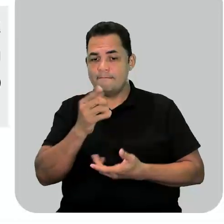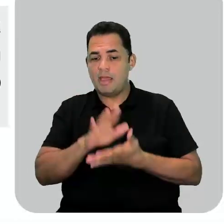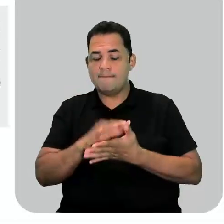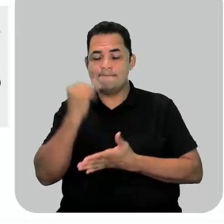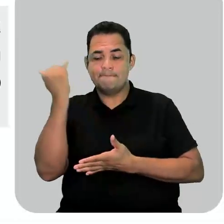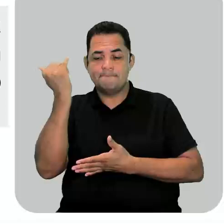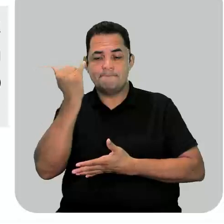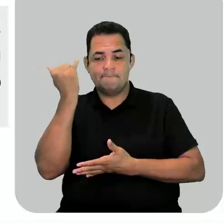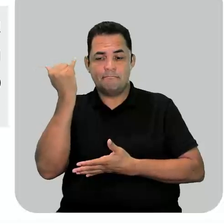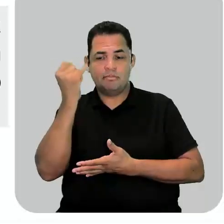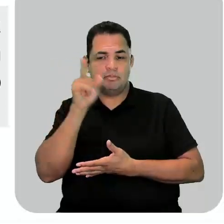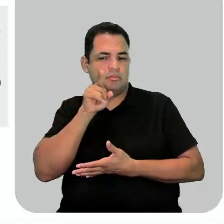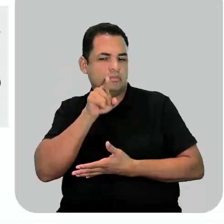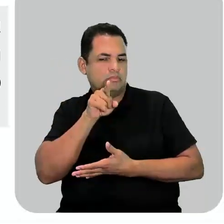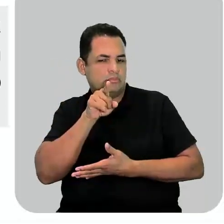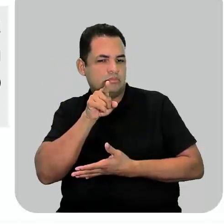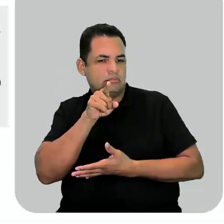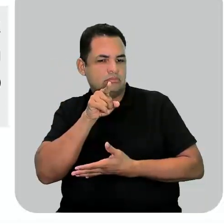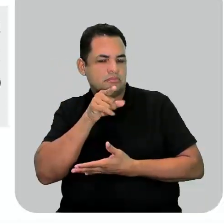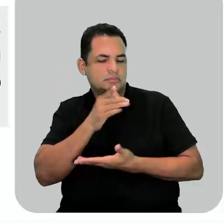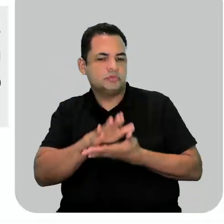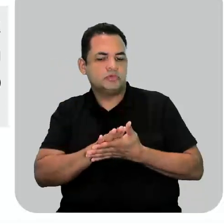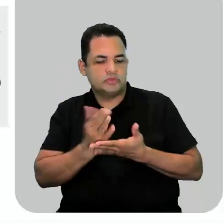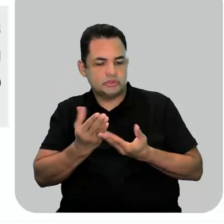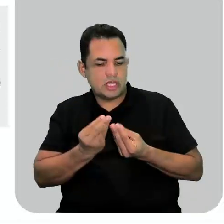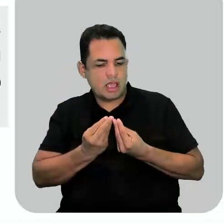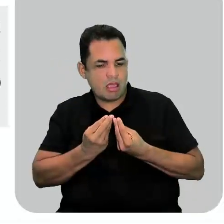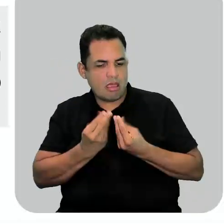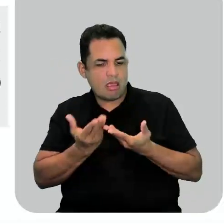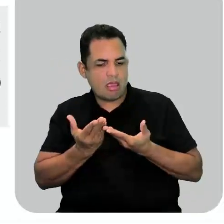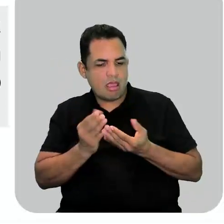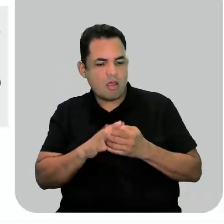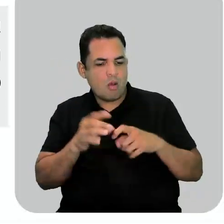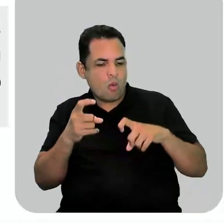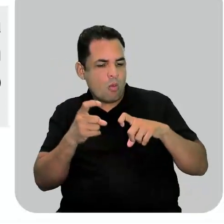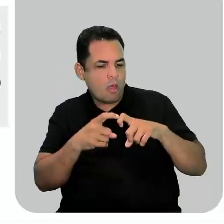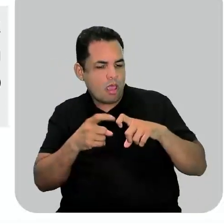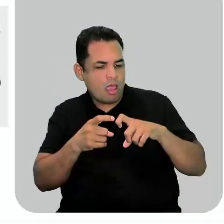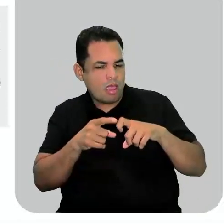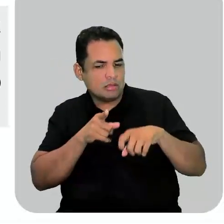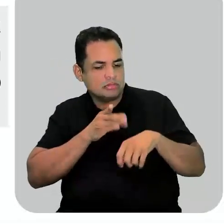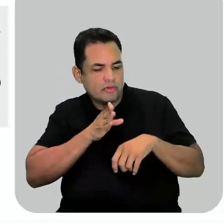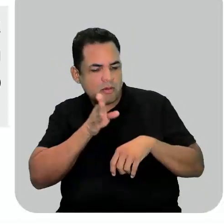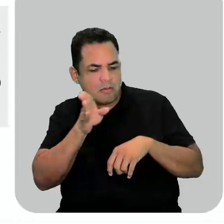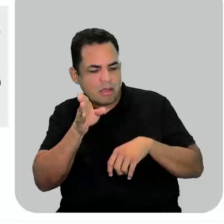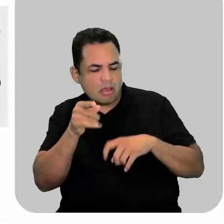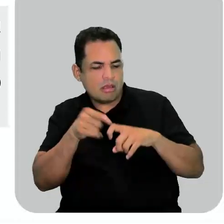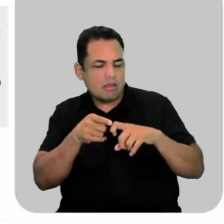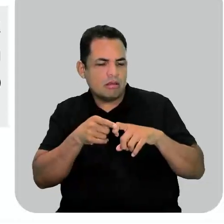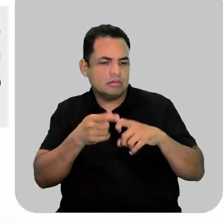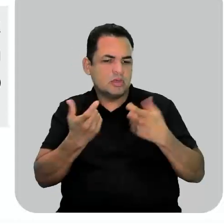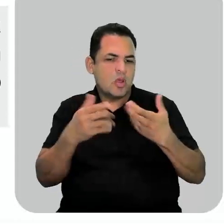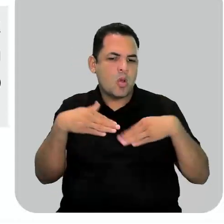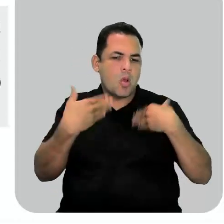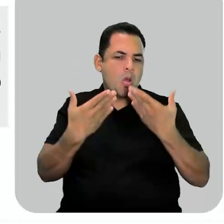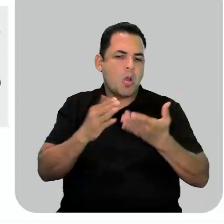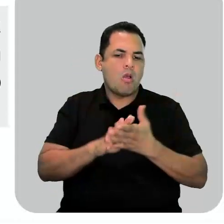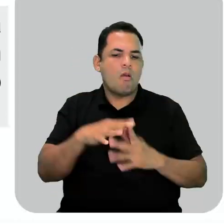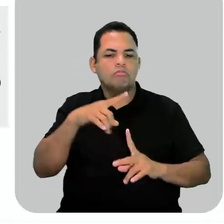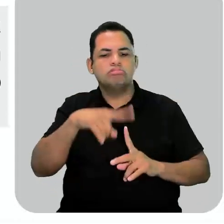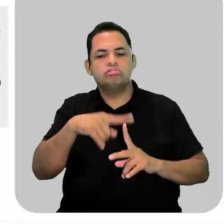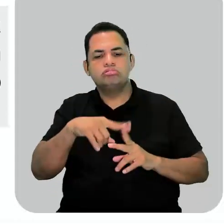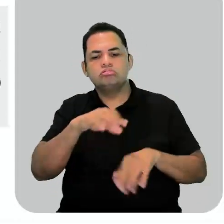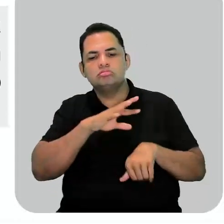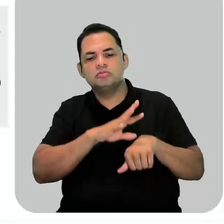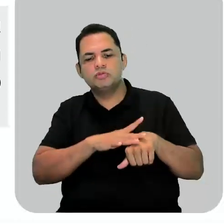muito importante você passar por um médico para que ele diga qual é o tipo de doença que você